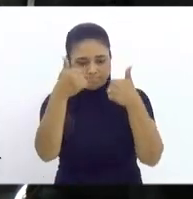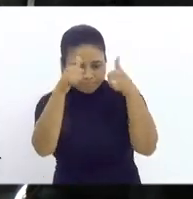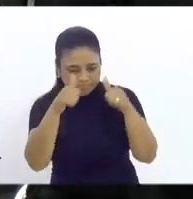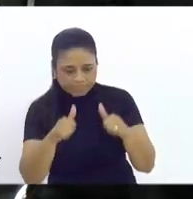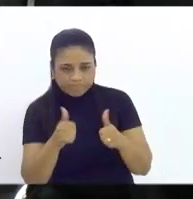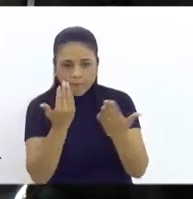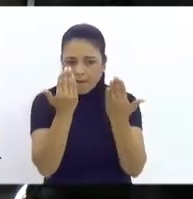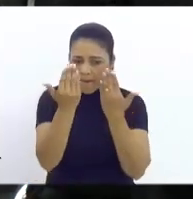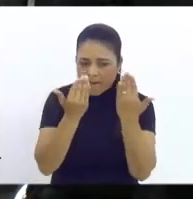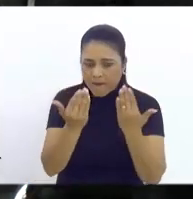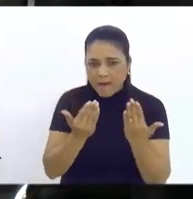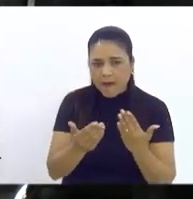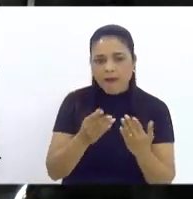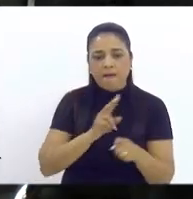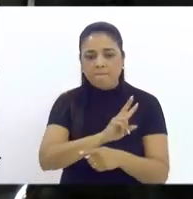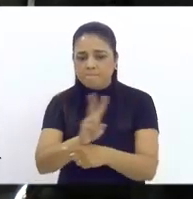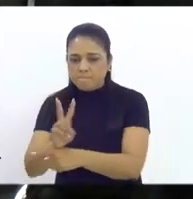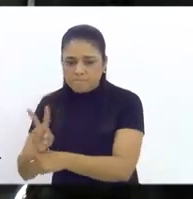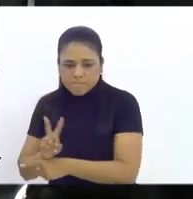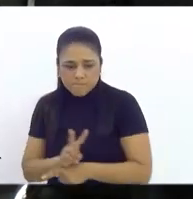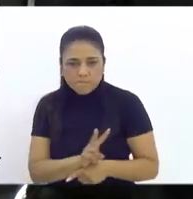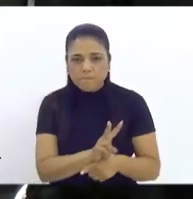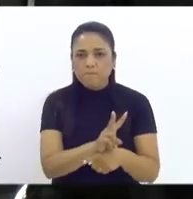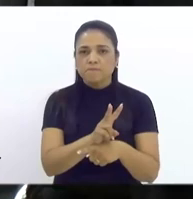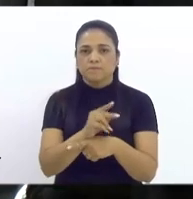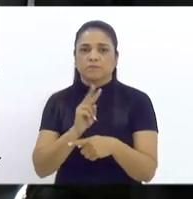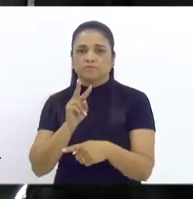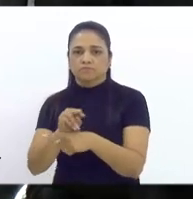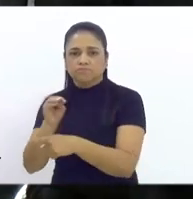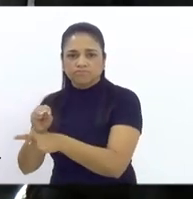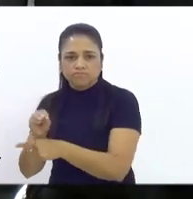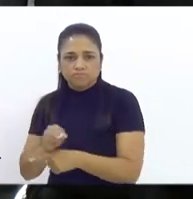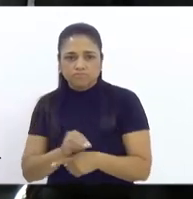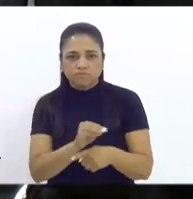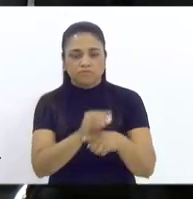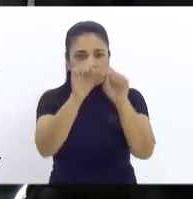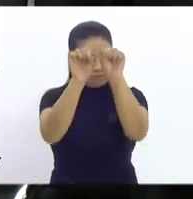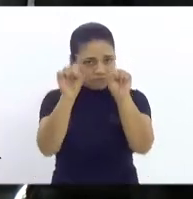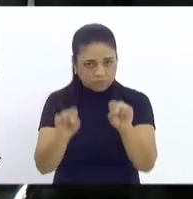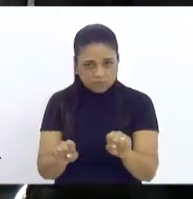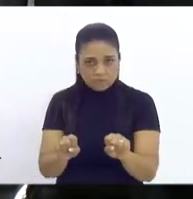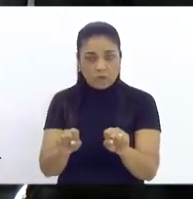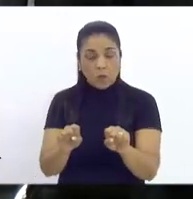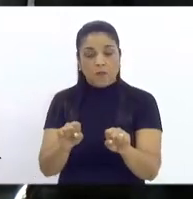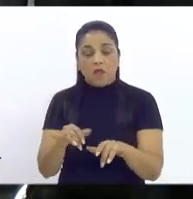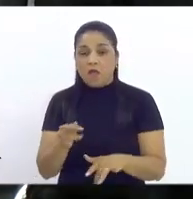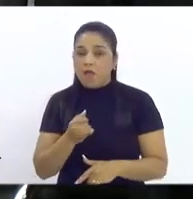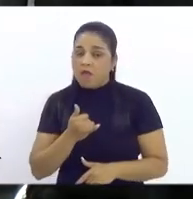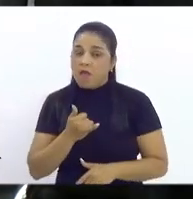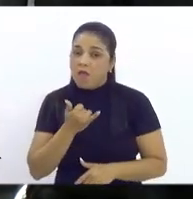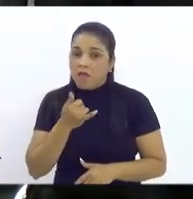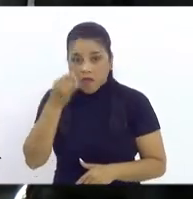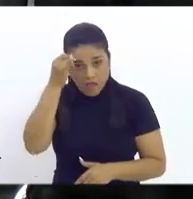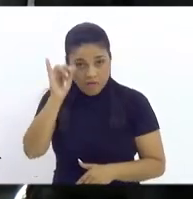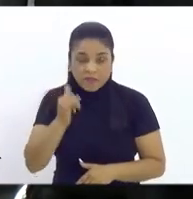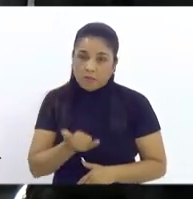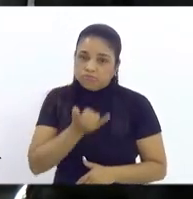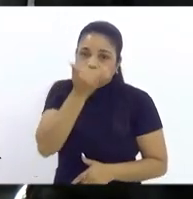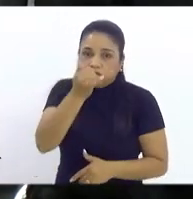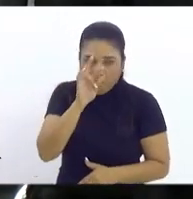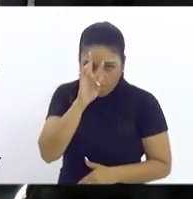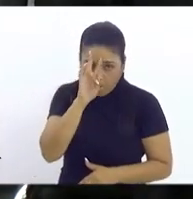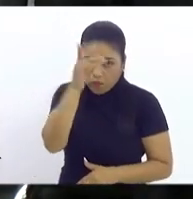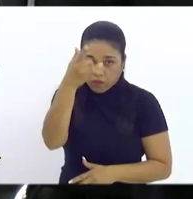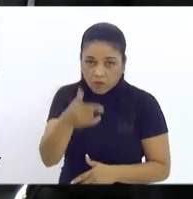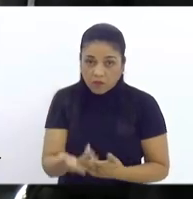investimos na proteção das redes e também dos sistemas para que a gente não tenha incidentes como